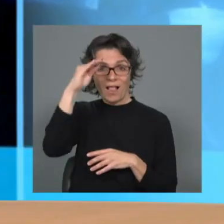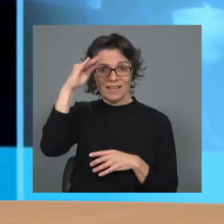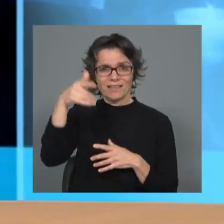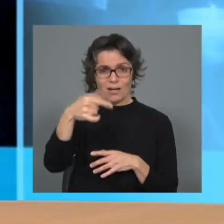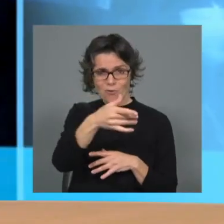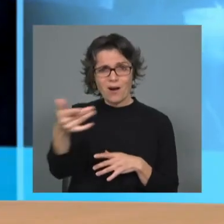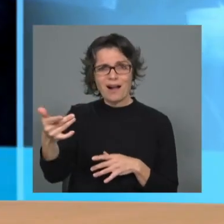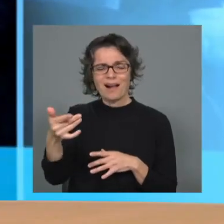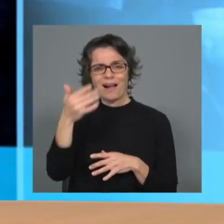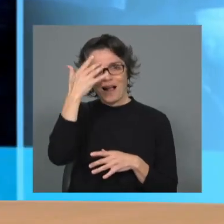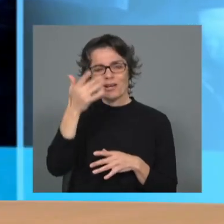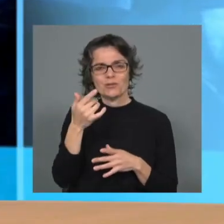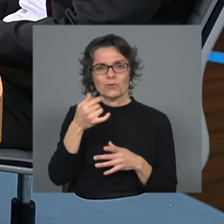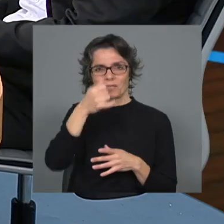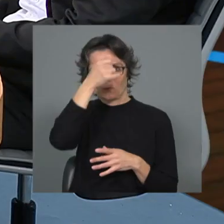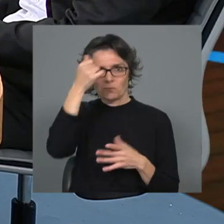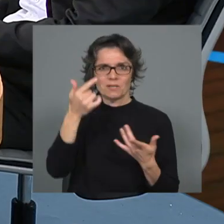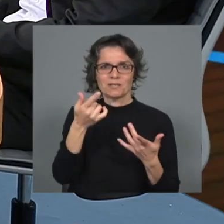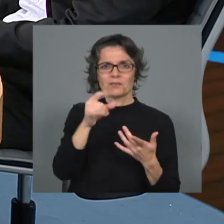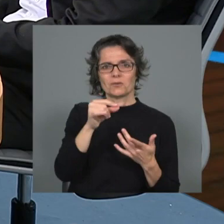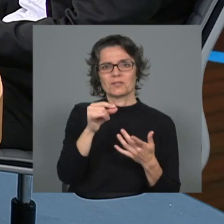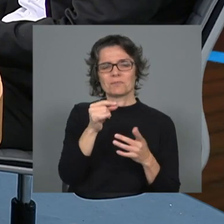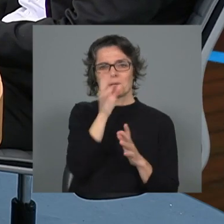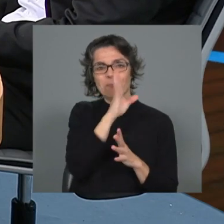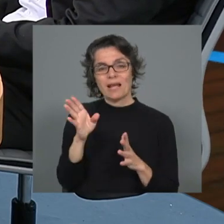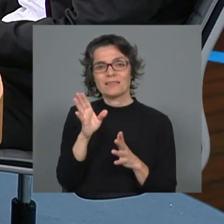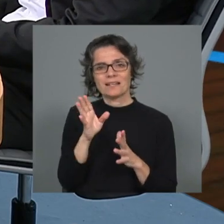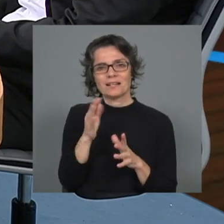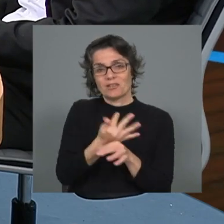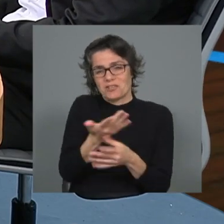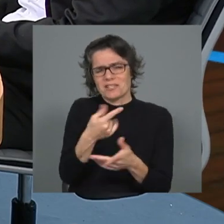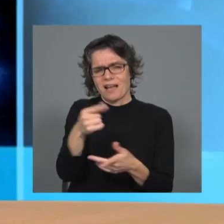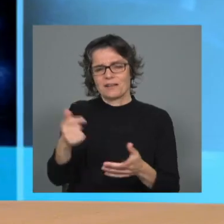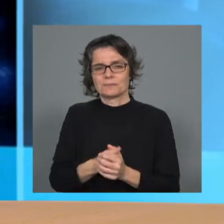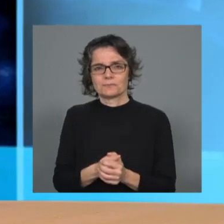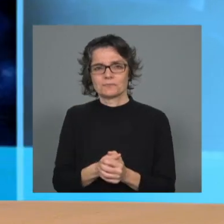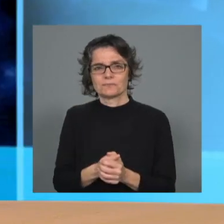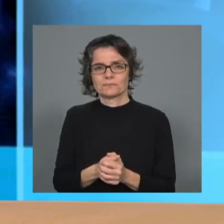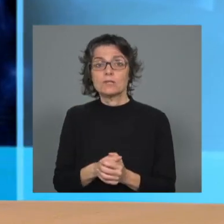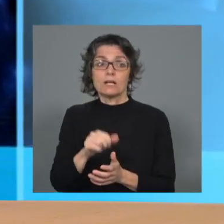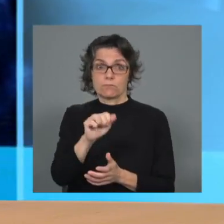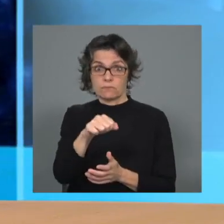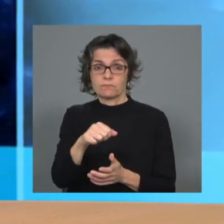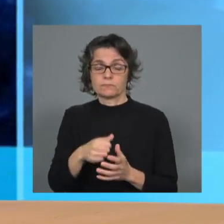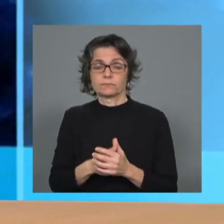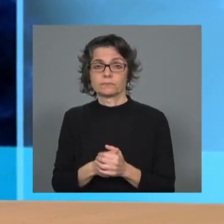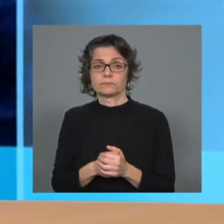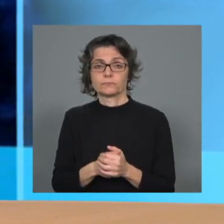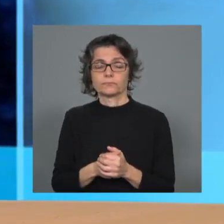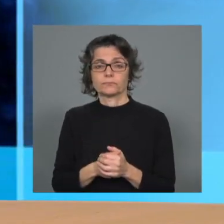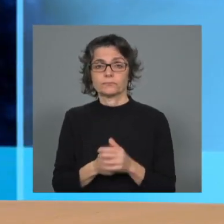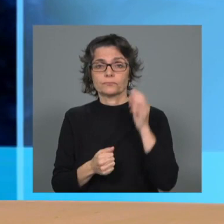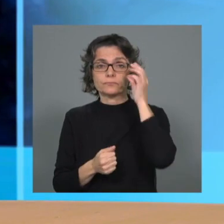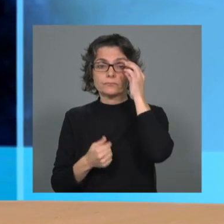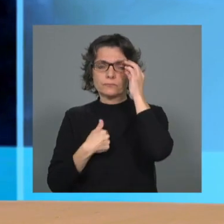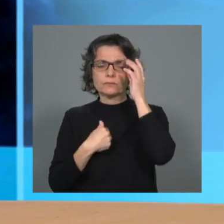seja para este compasso que chega do Minho, seja para aquilo que é típico do Alentejo, nesta altura. Sim, sim. Uma grande diferença que eu